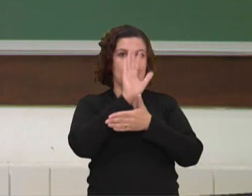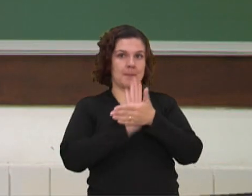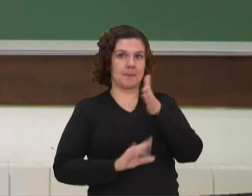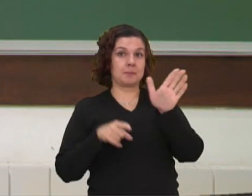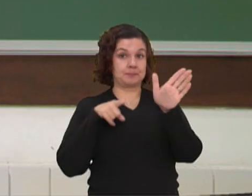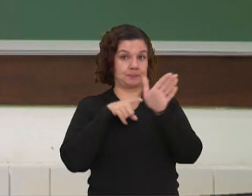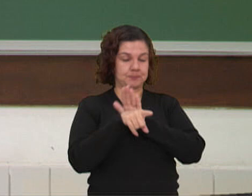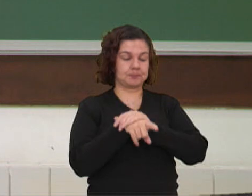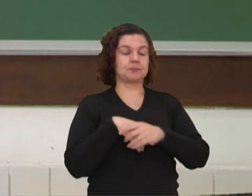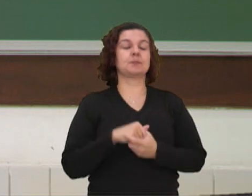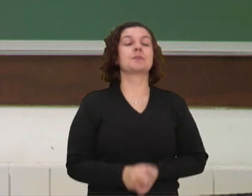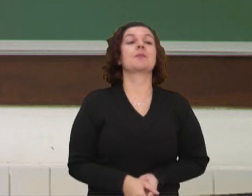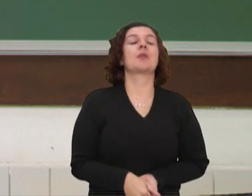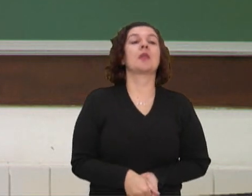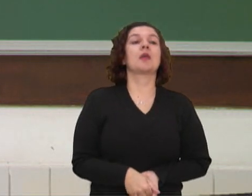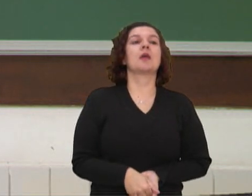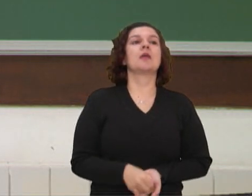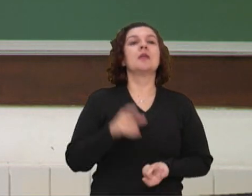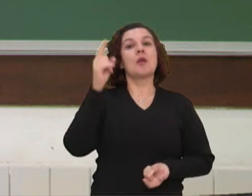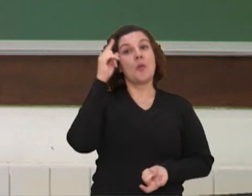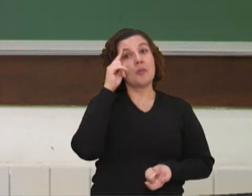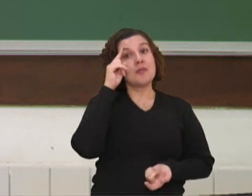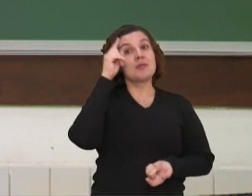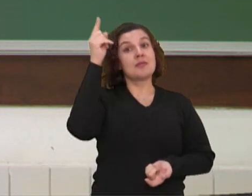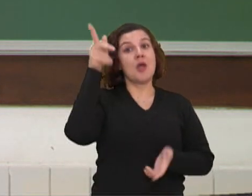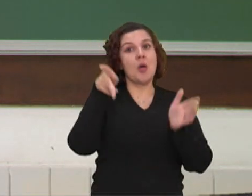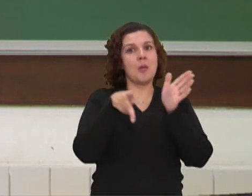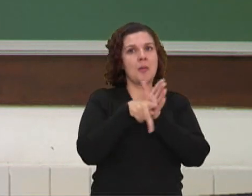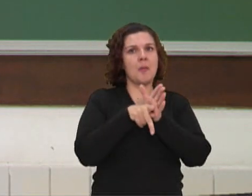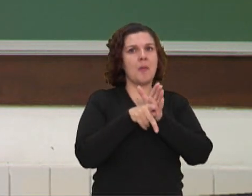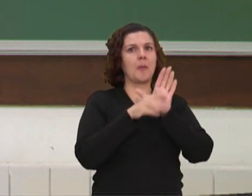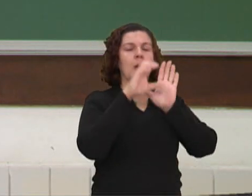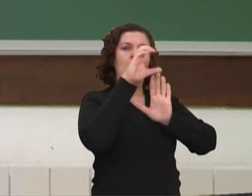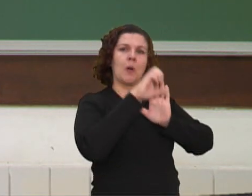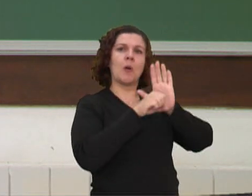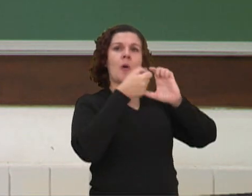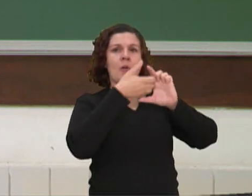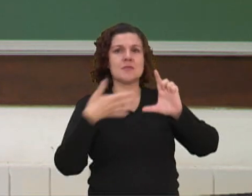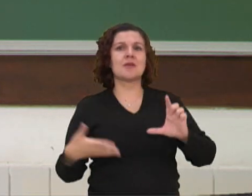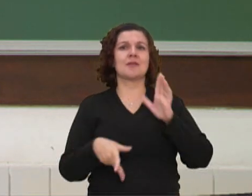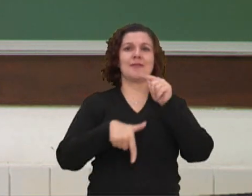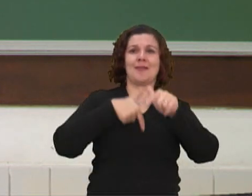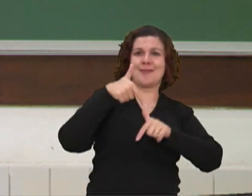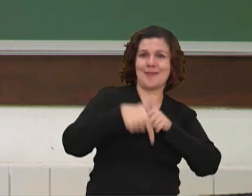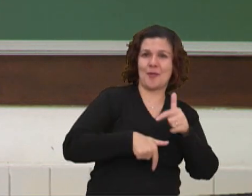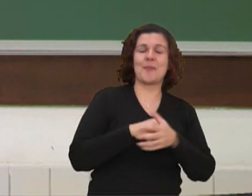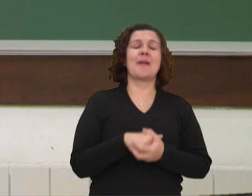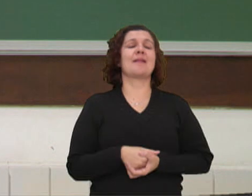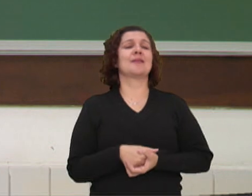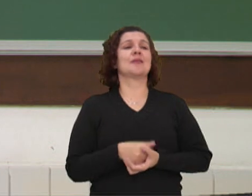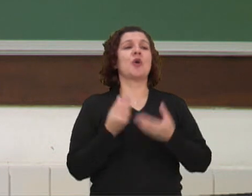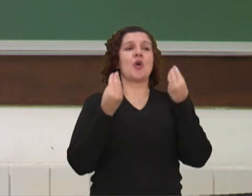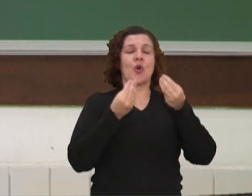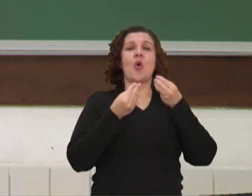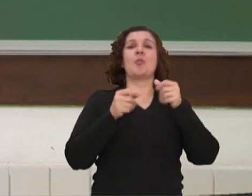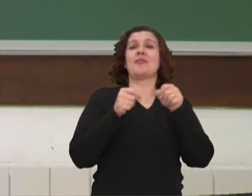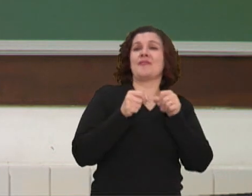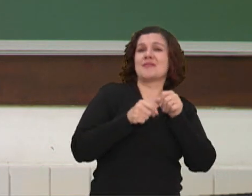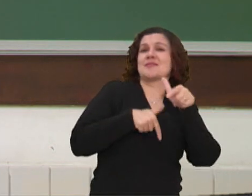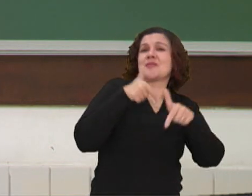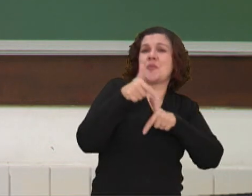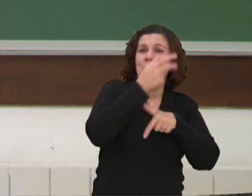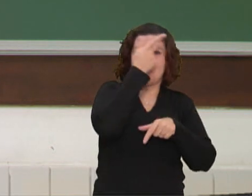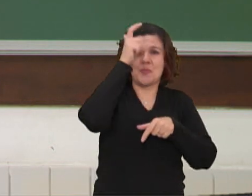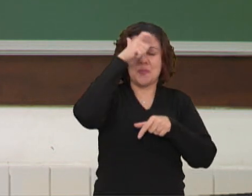atividade, pensando nessa ideia inicial do conceito de trabalho e de quem desenvolvia as atividades